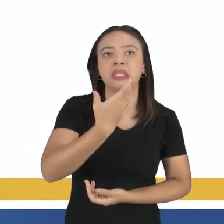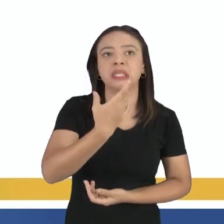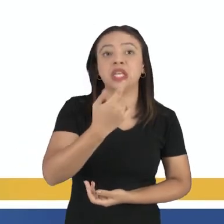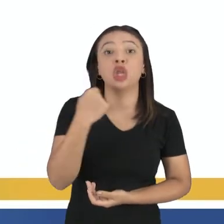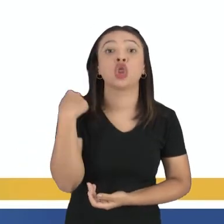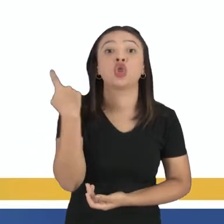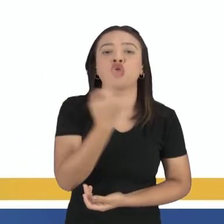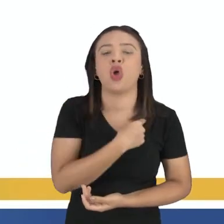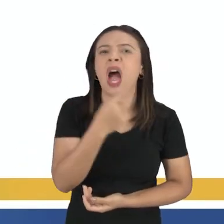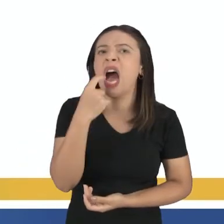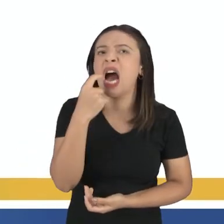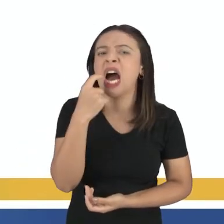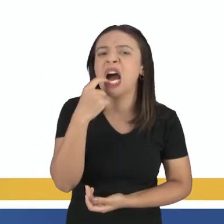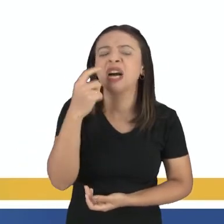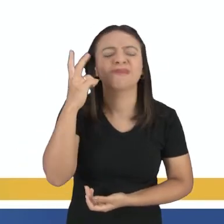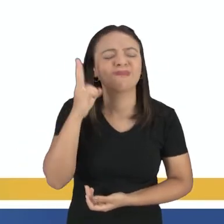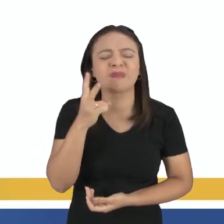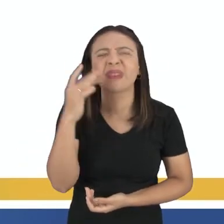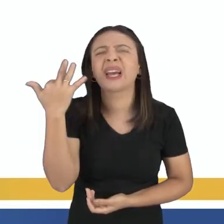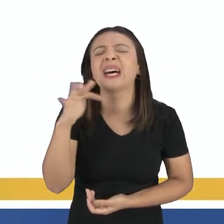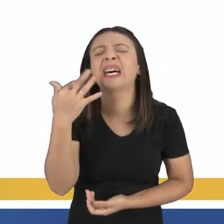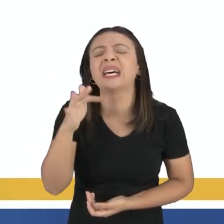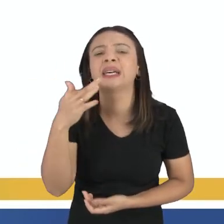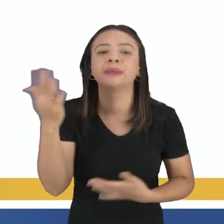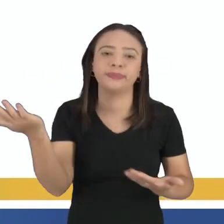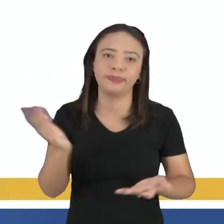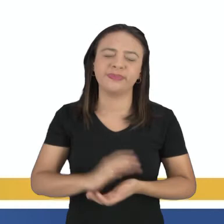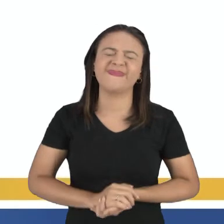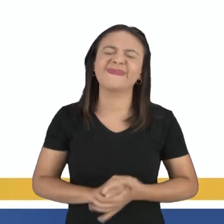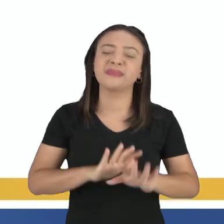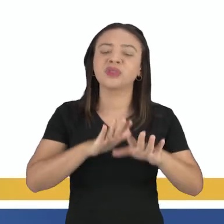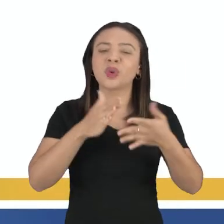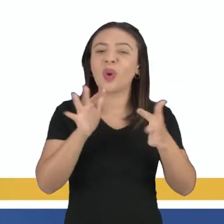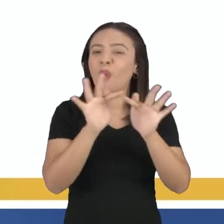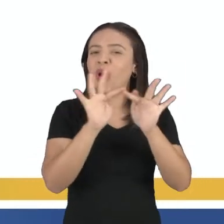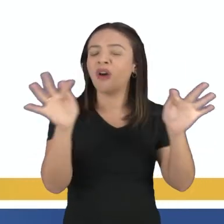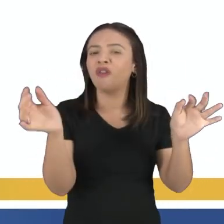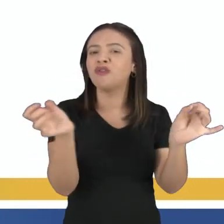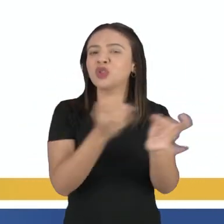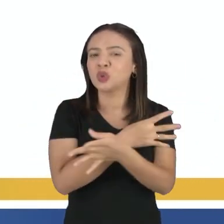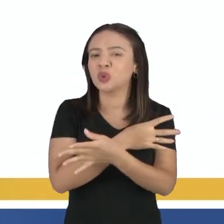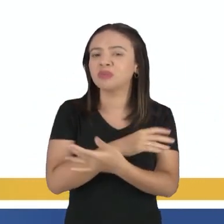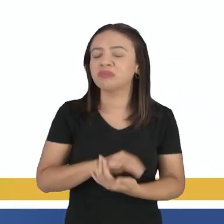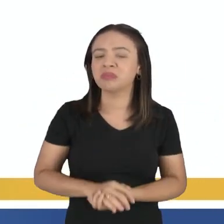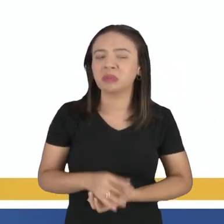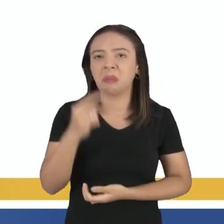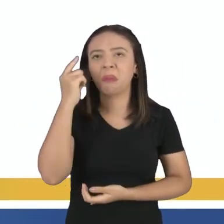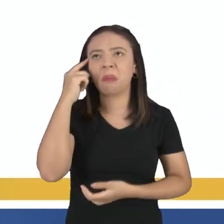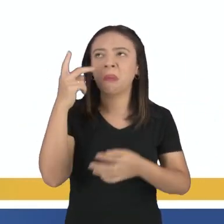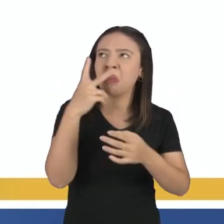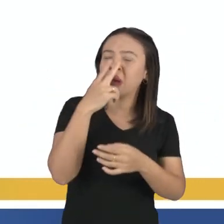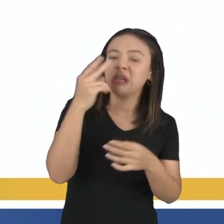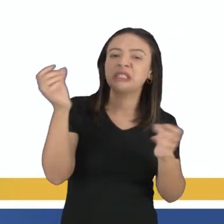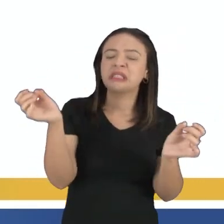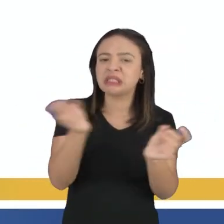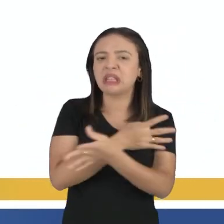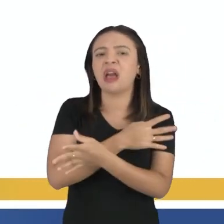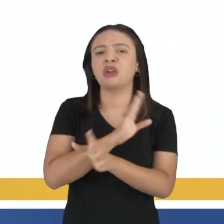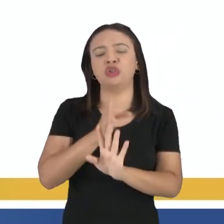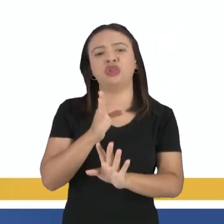acham que contém uma oração coordenada conclusiva? Uma ideia de conclusão ali da